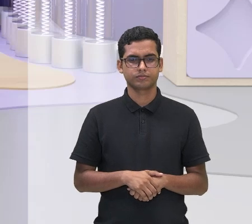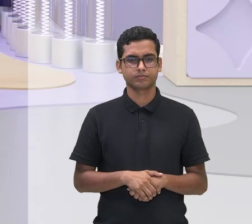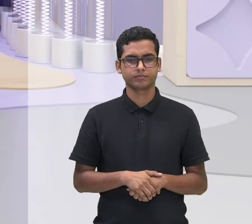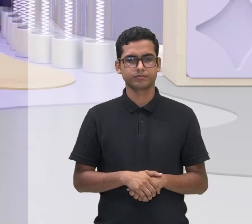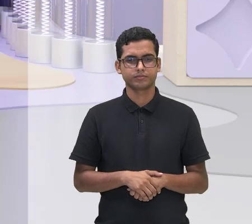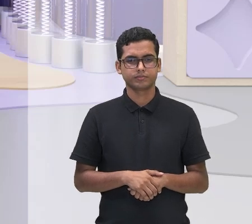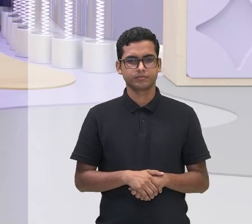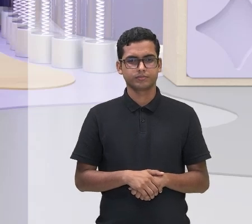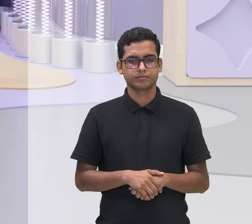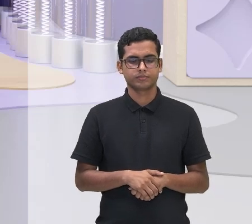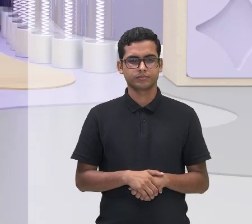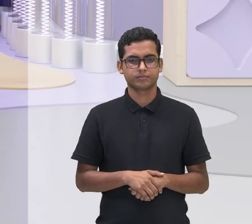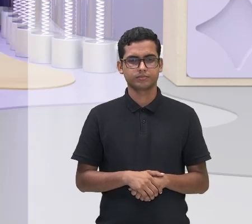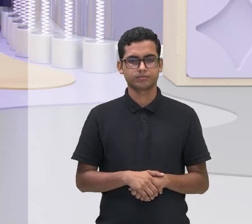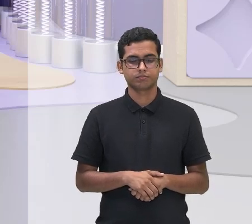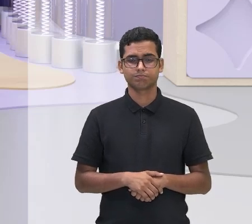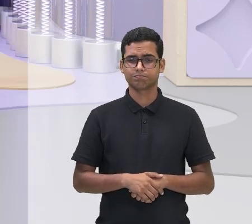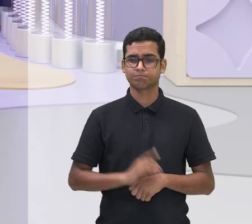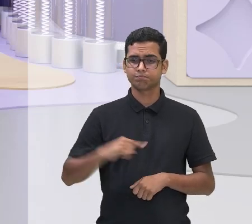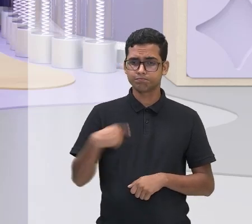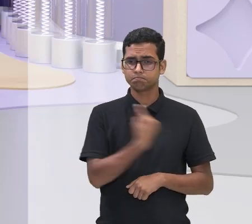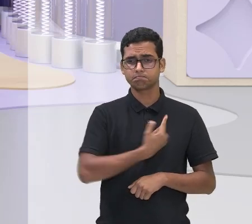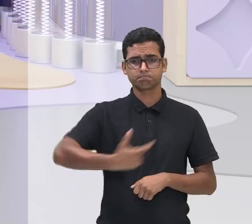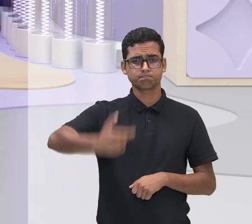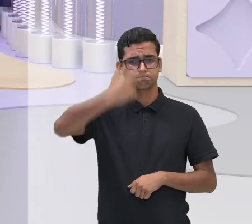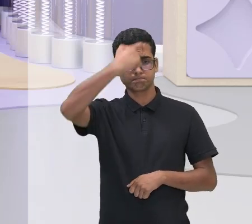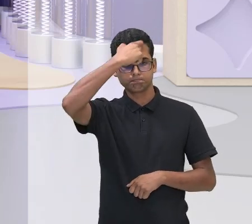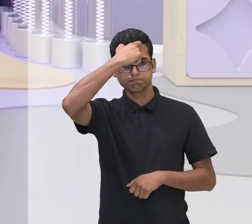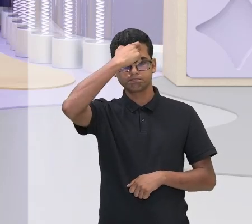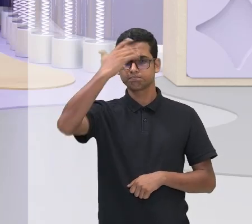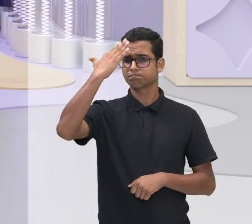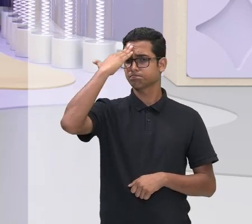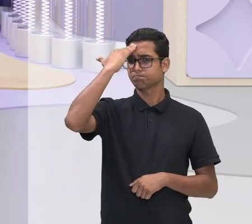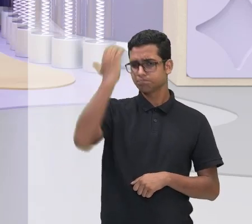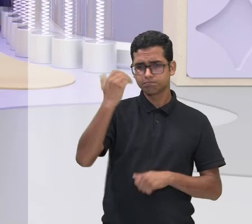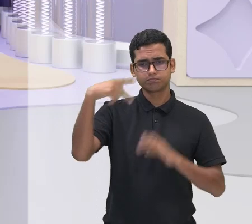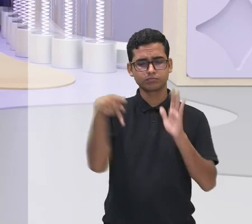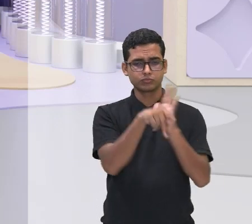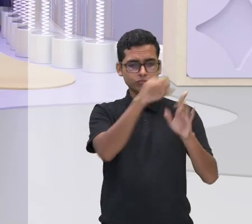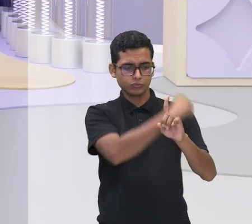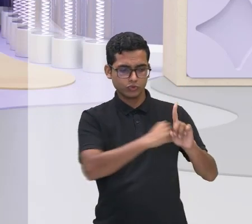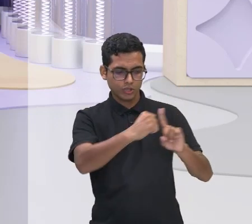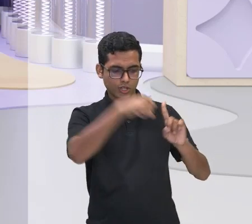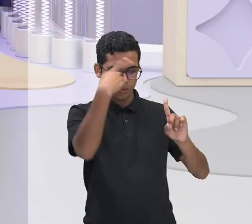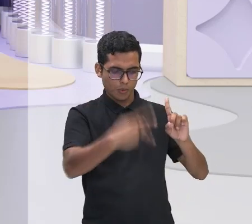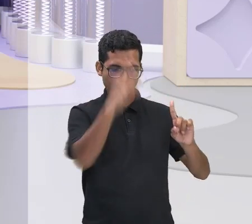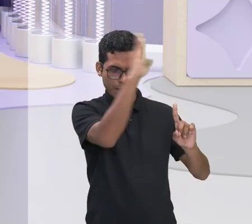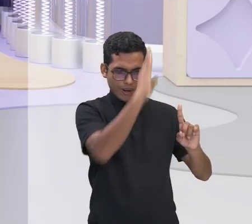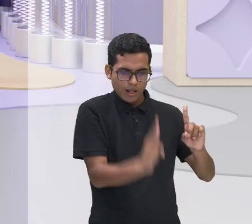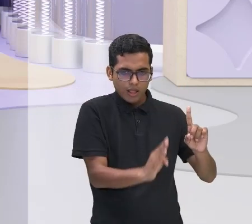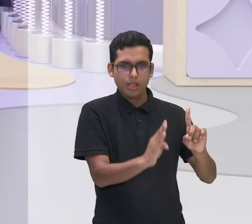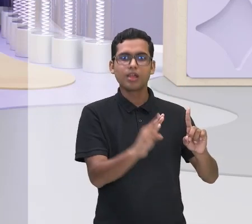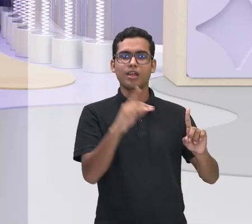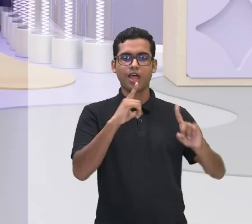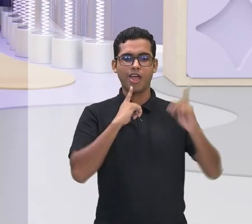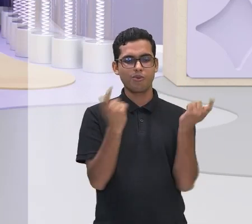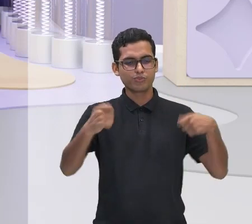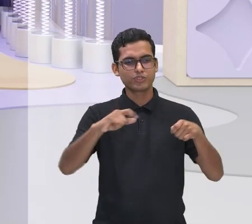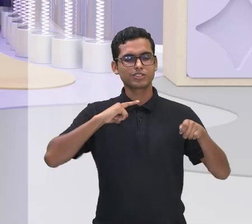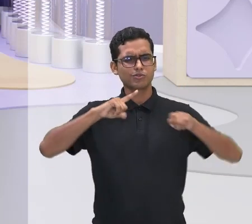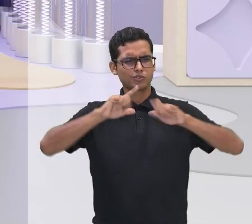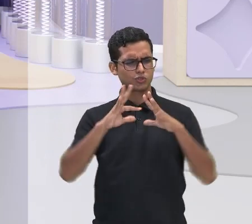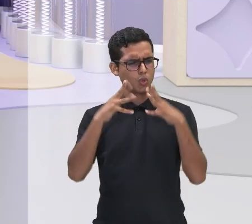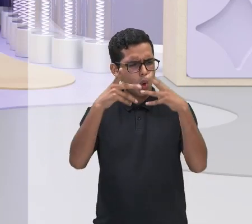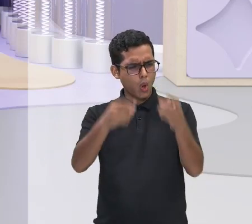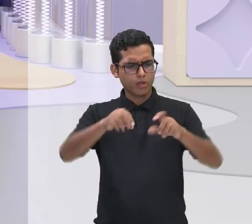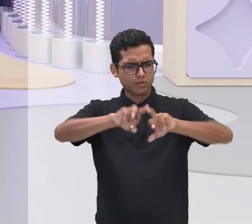ter essa consciência, né, de que numa sociedade como o Brasil, tem espaço para todas as religiões,